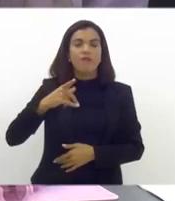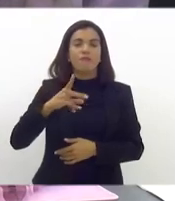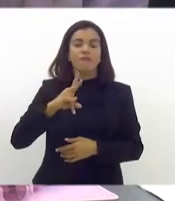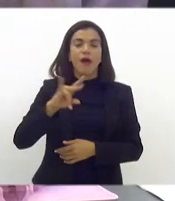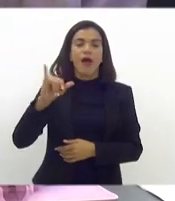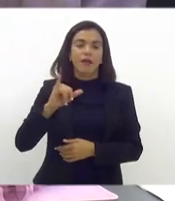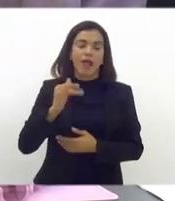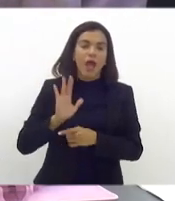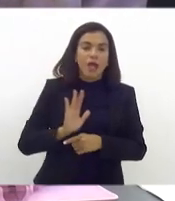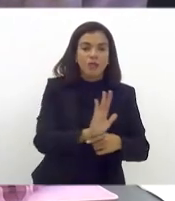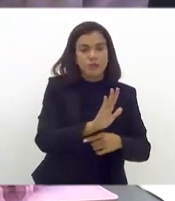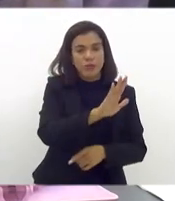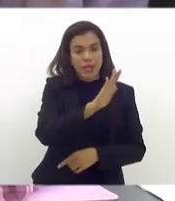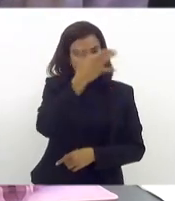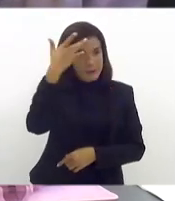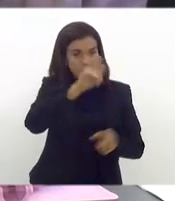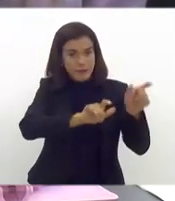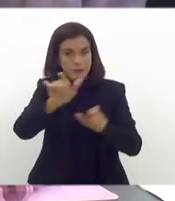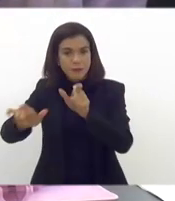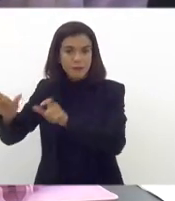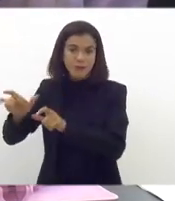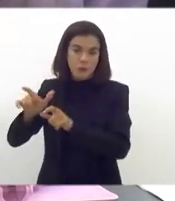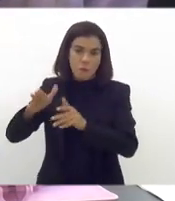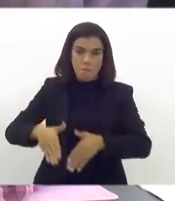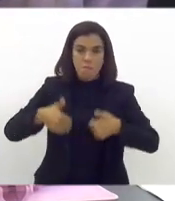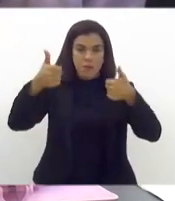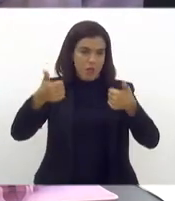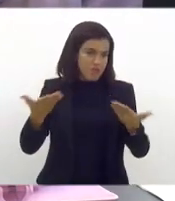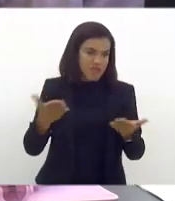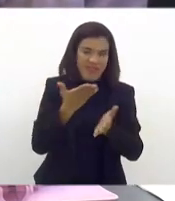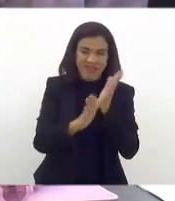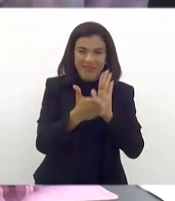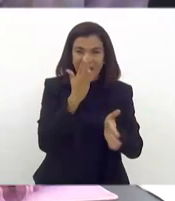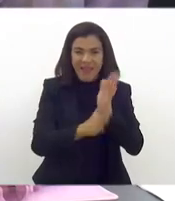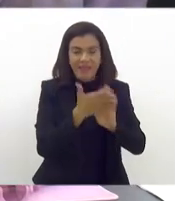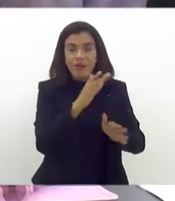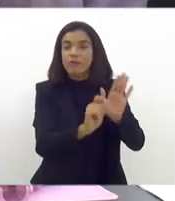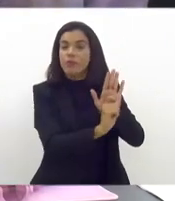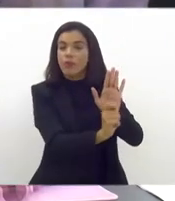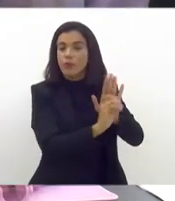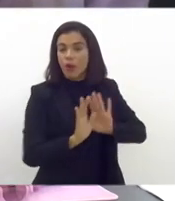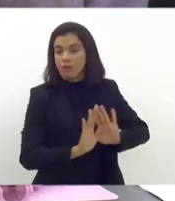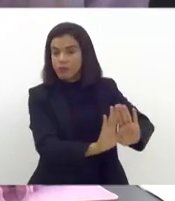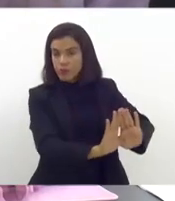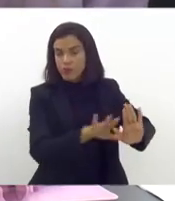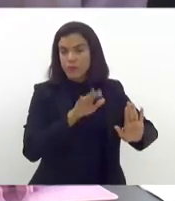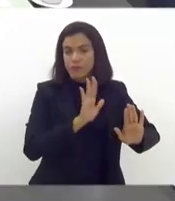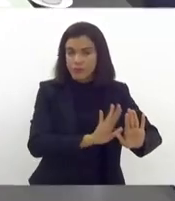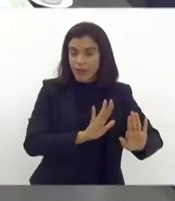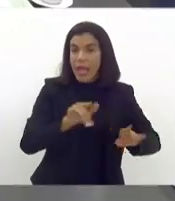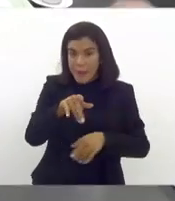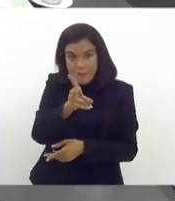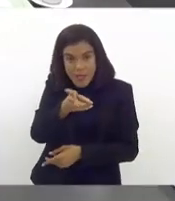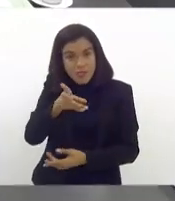a vida das pessoas melhor. Né? Isso exatamente. Não tem nada a ver com droga. É isso que é importante ficar perfeito. Bem claro. Então, exatamente